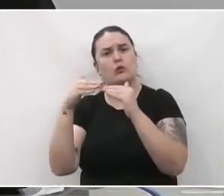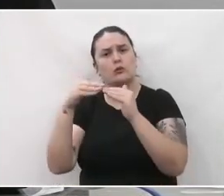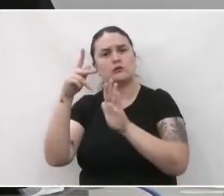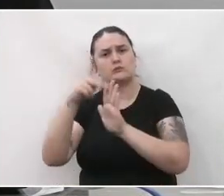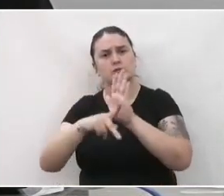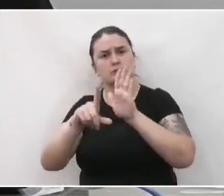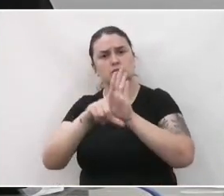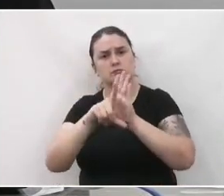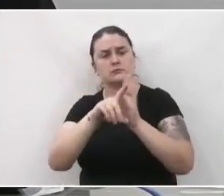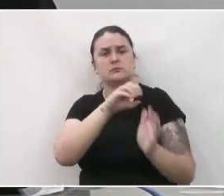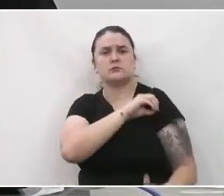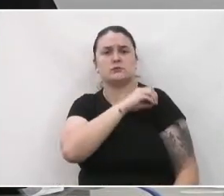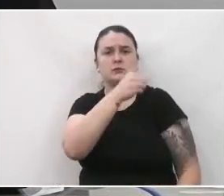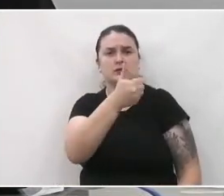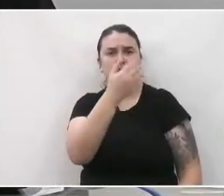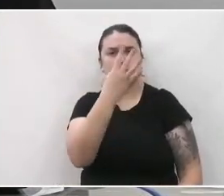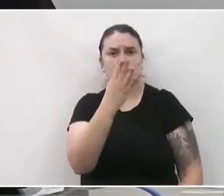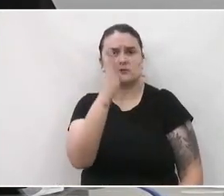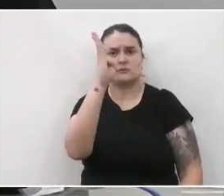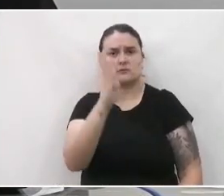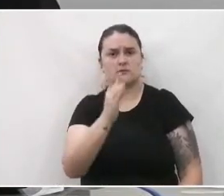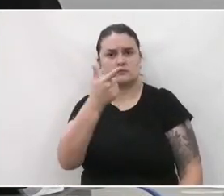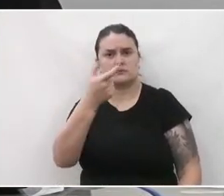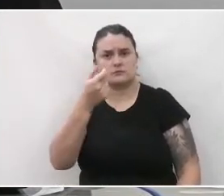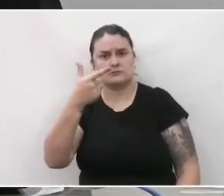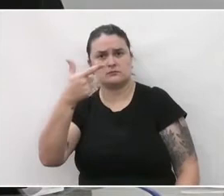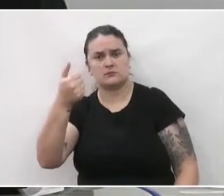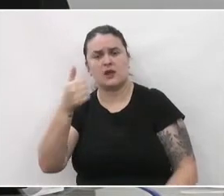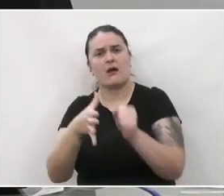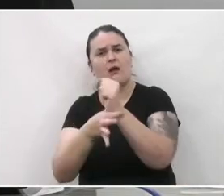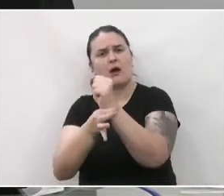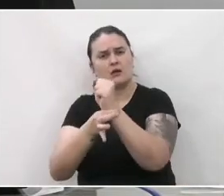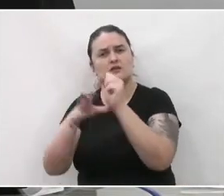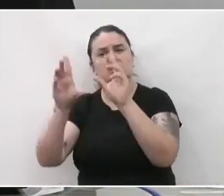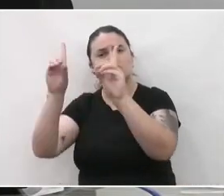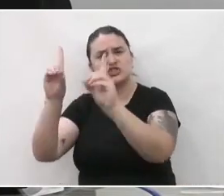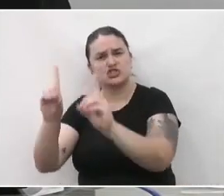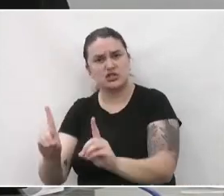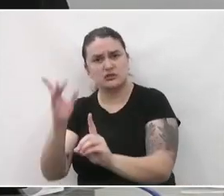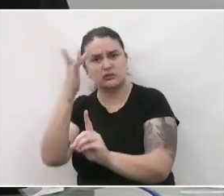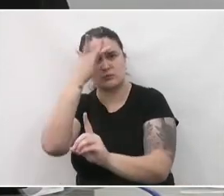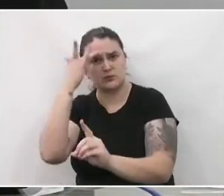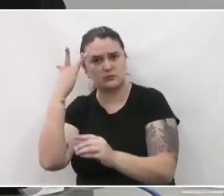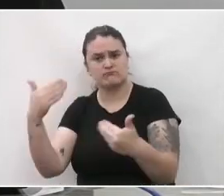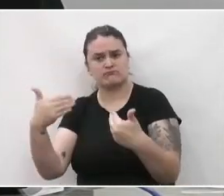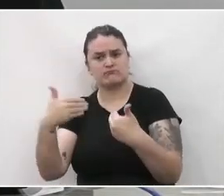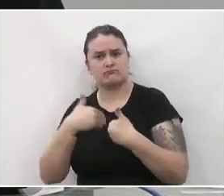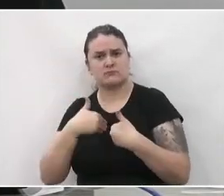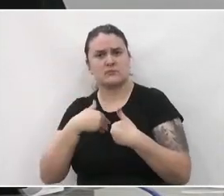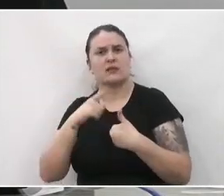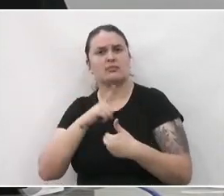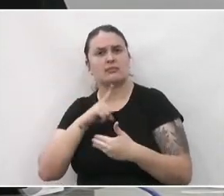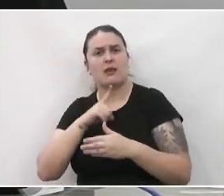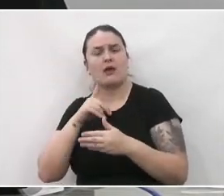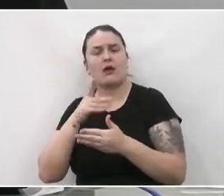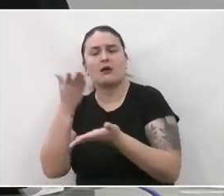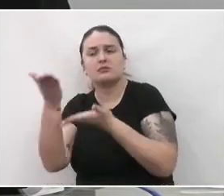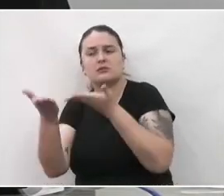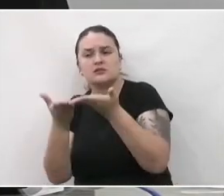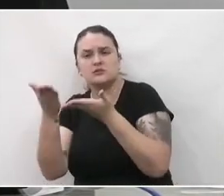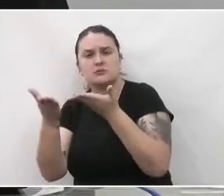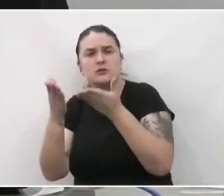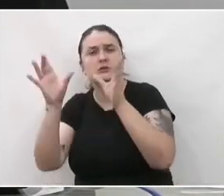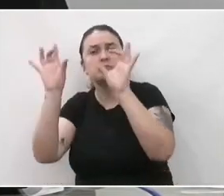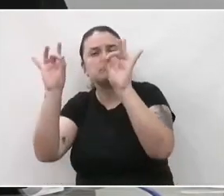projeto de lei número 14/2021, que garante às pessoas com autismo possam ter prioridade no atendimento em